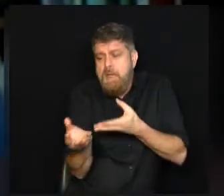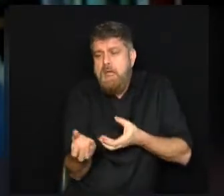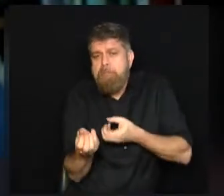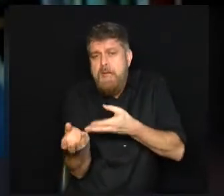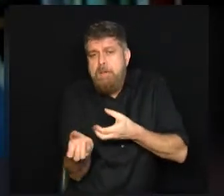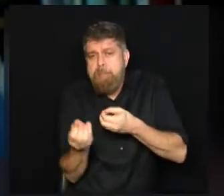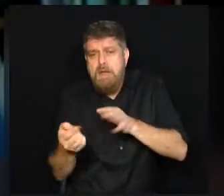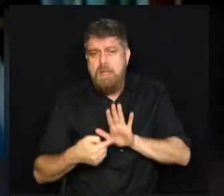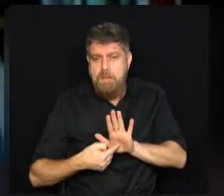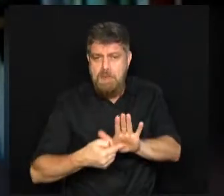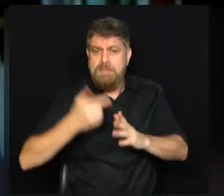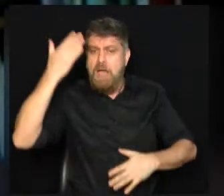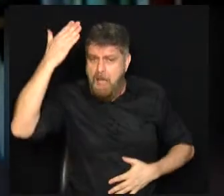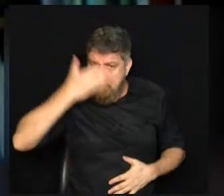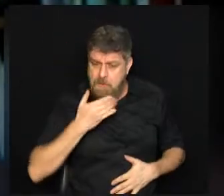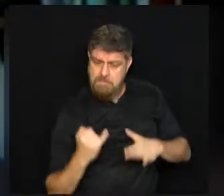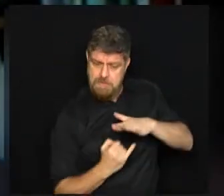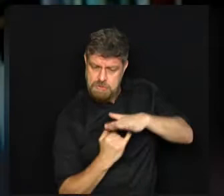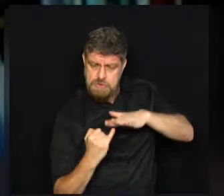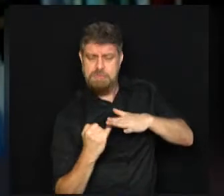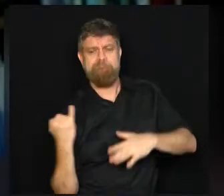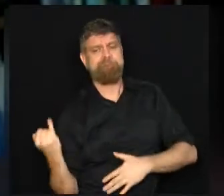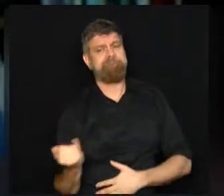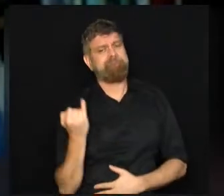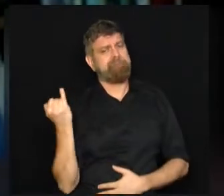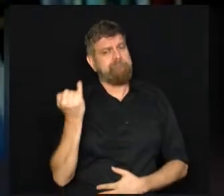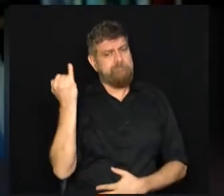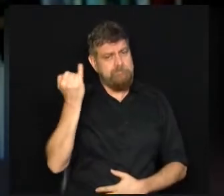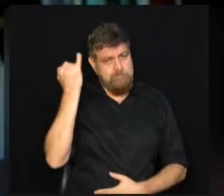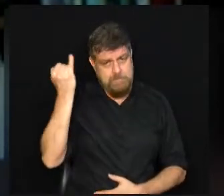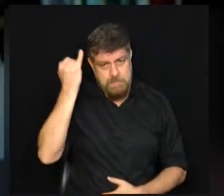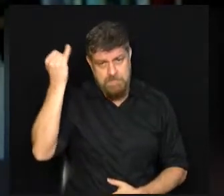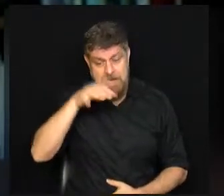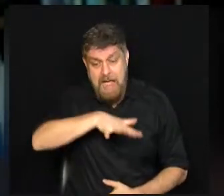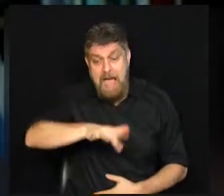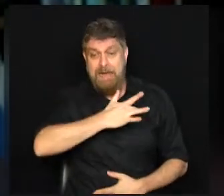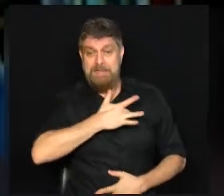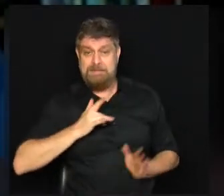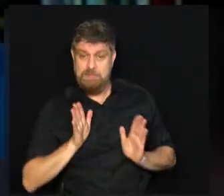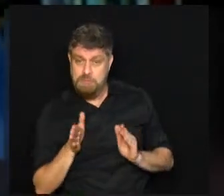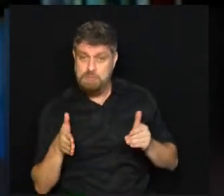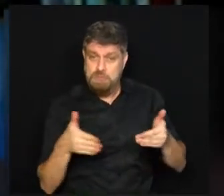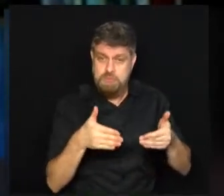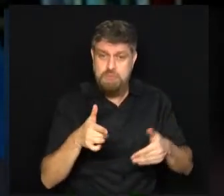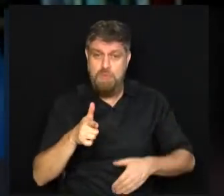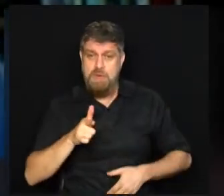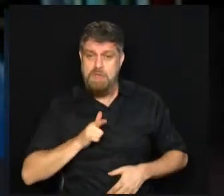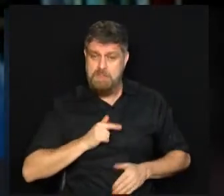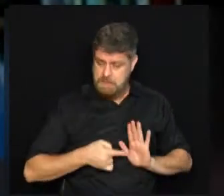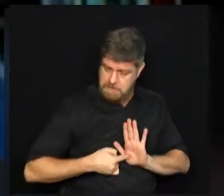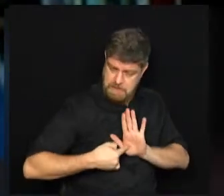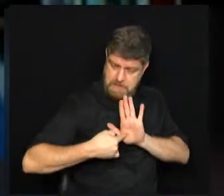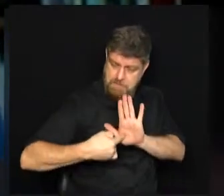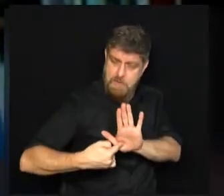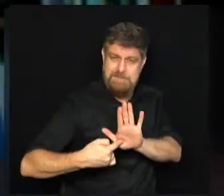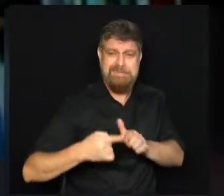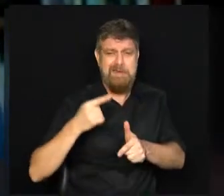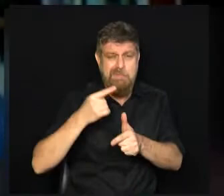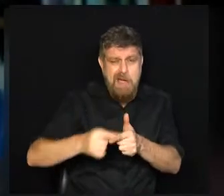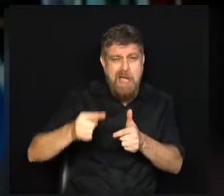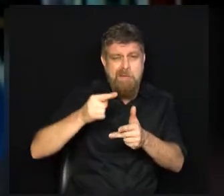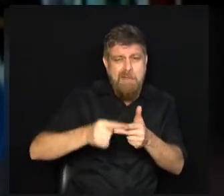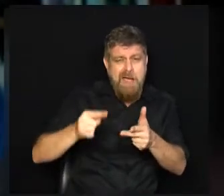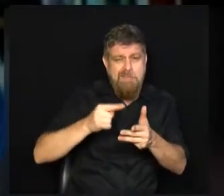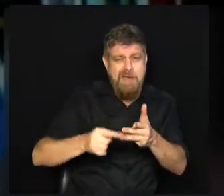que mostram a importância dos institutos públicos de saúde e deixam transbordar os problemas que